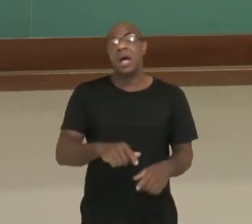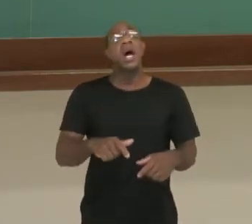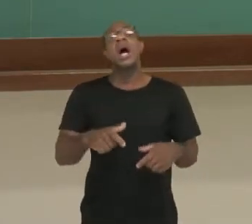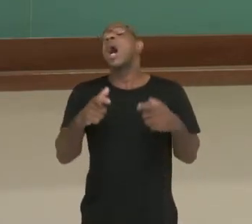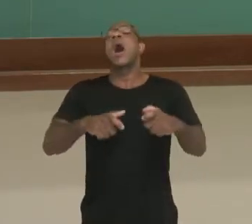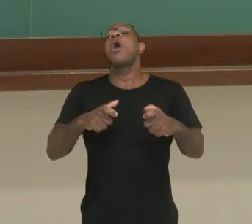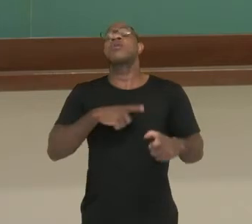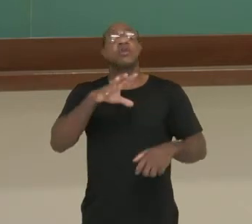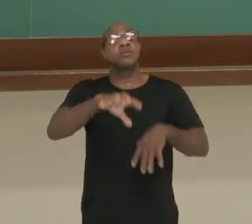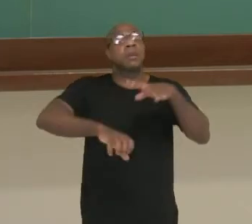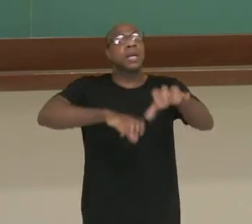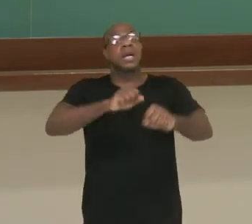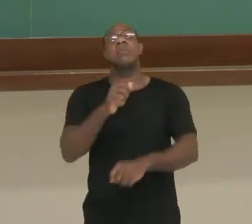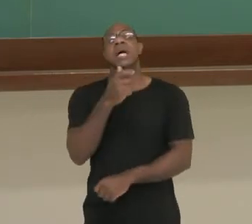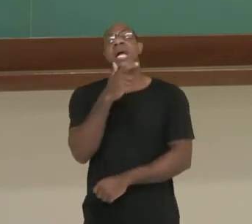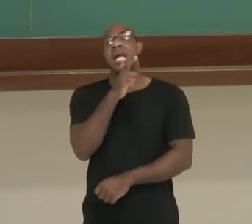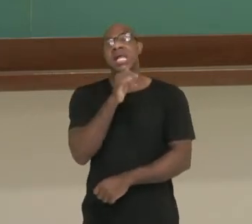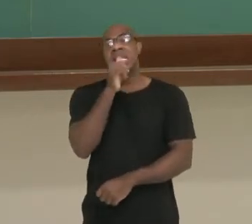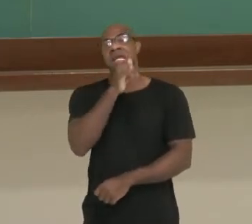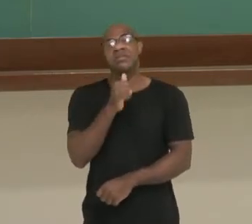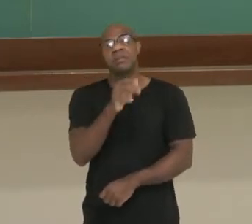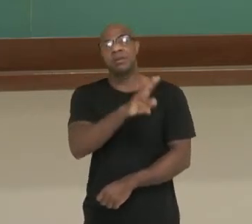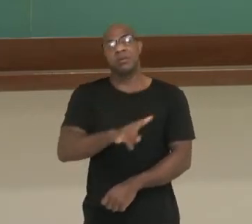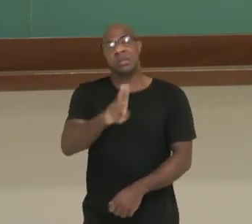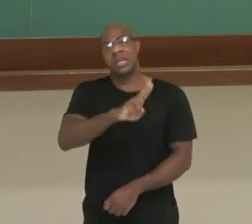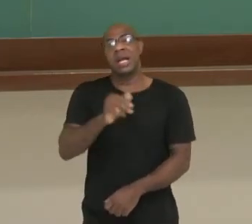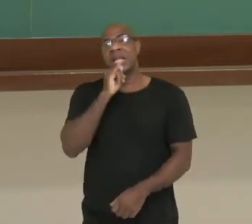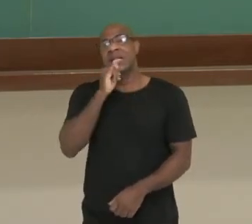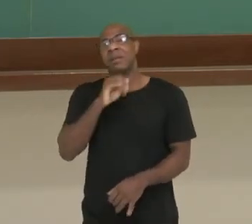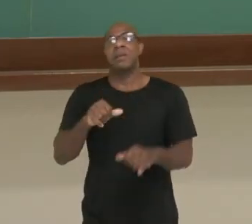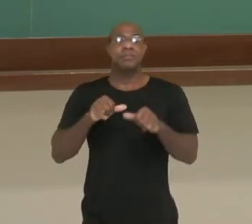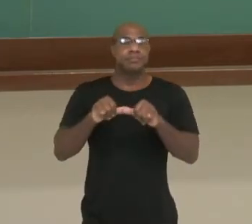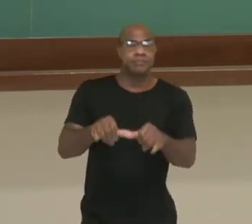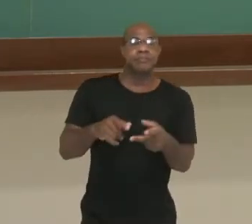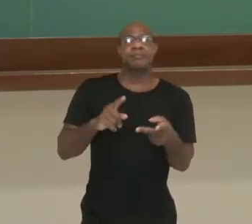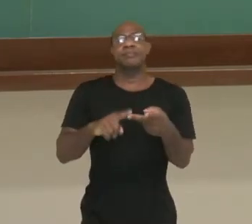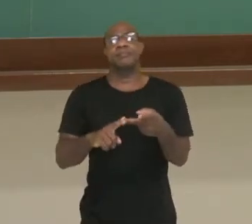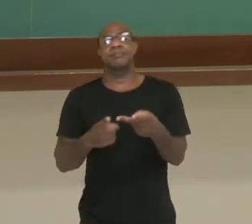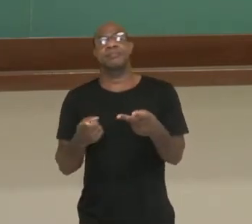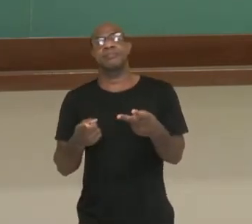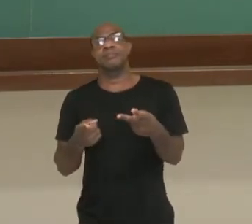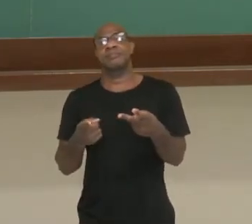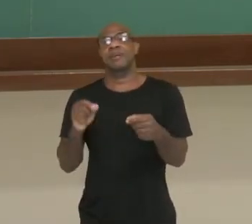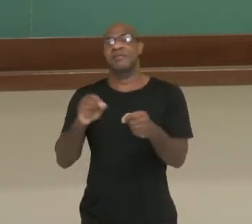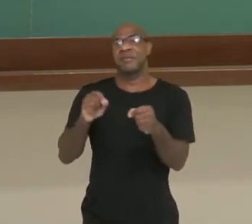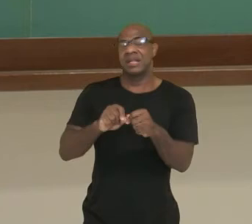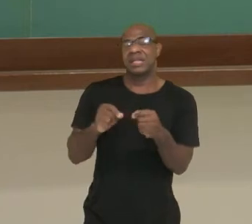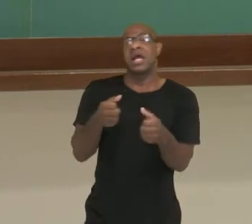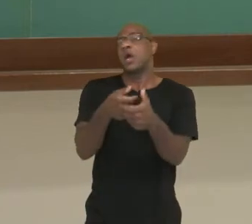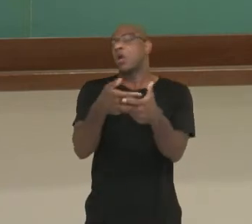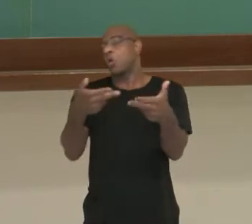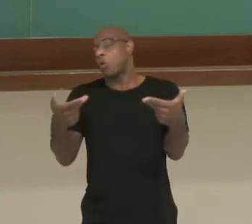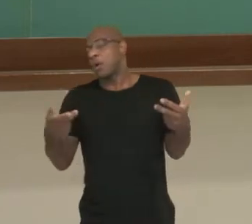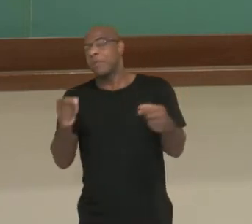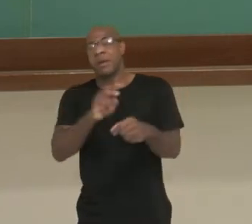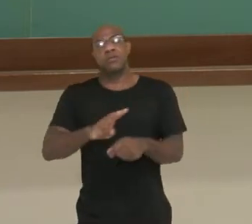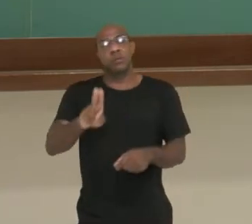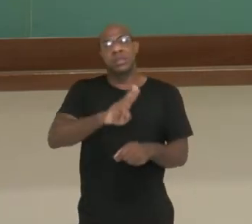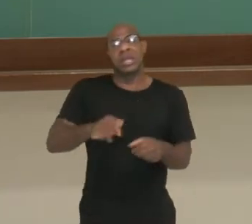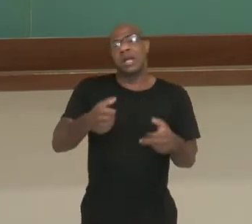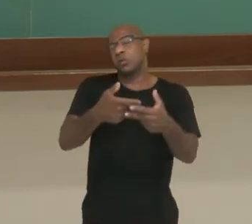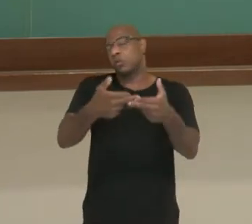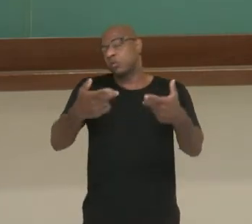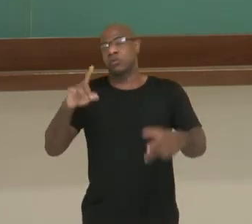a energia utilizada para movimentar carros, para realizar as mais diversas atividades do